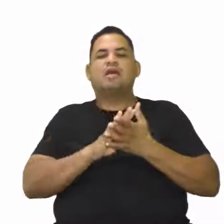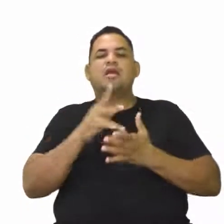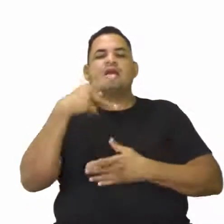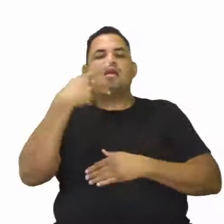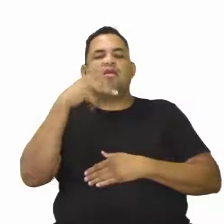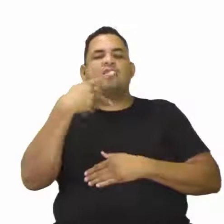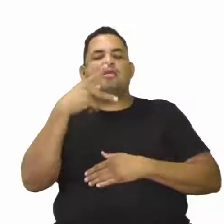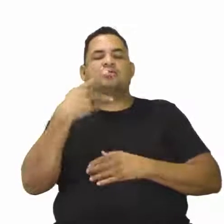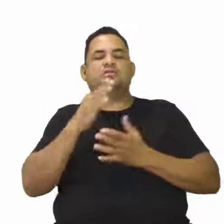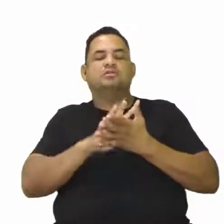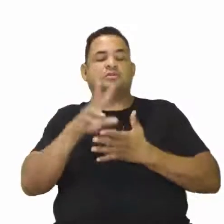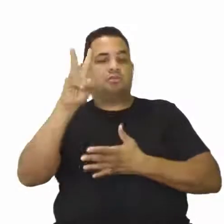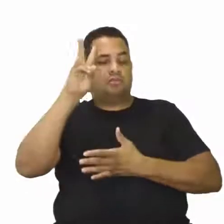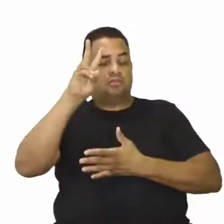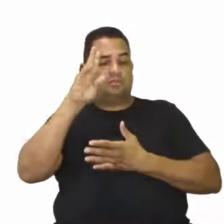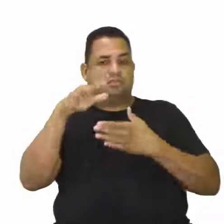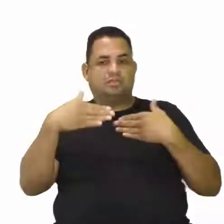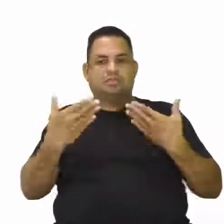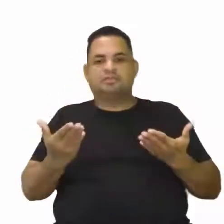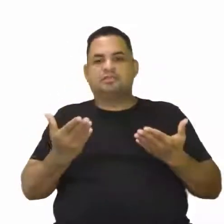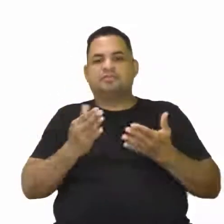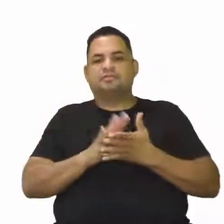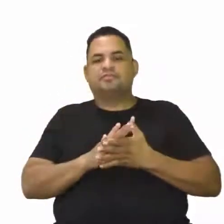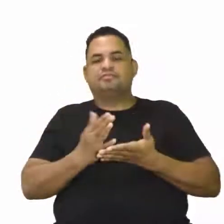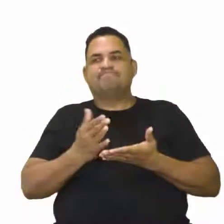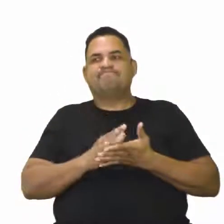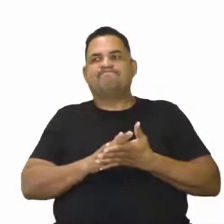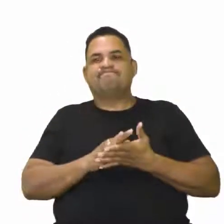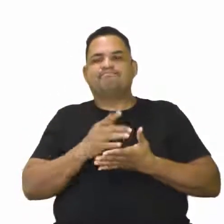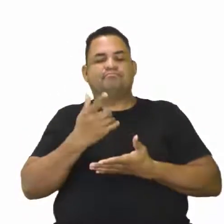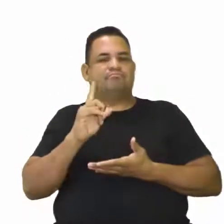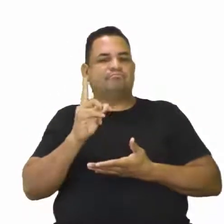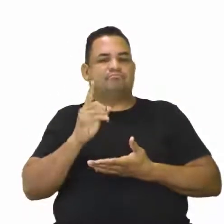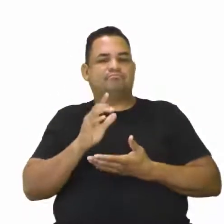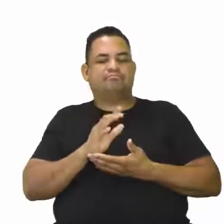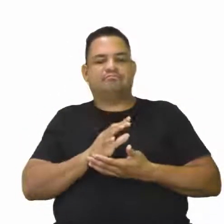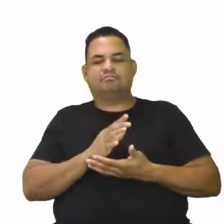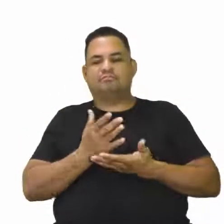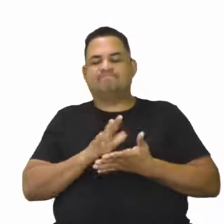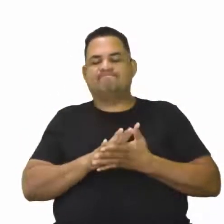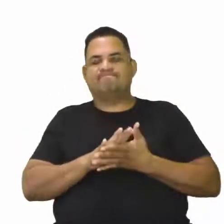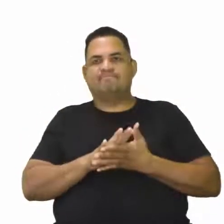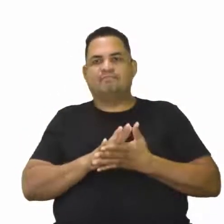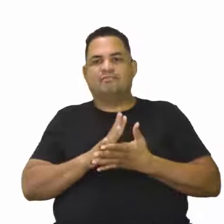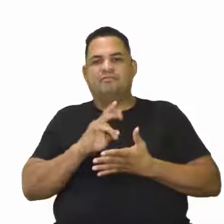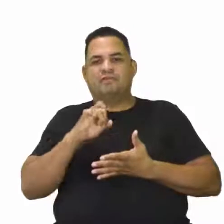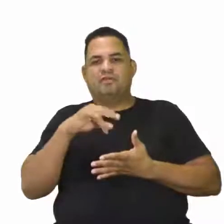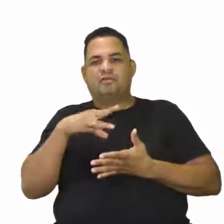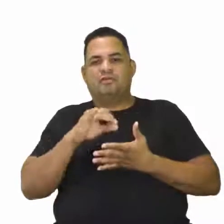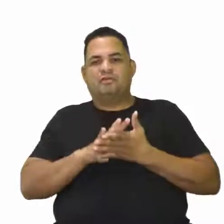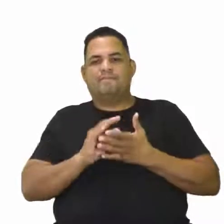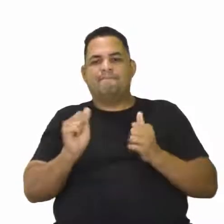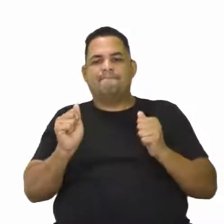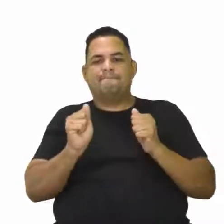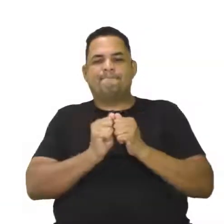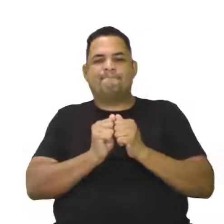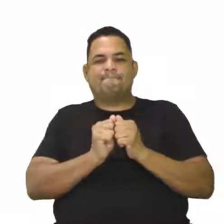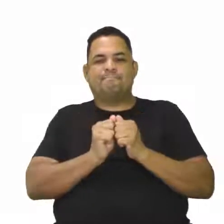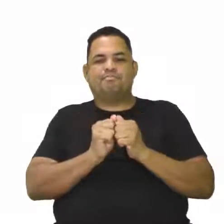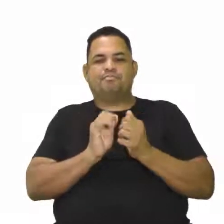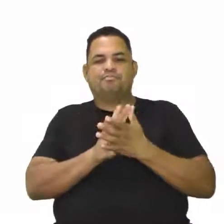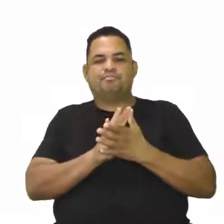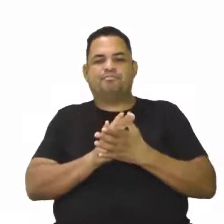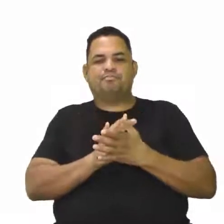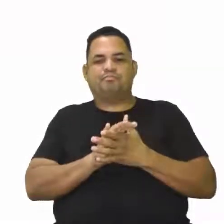vida como, como um viúvo cheio, próximo de aposentar-se, na verdade, não